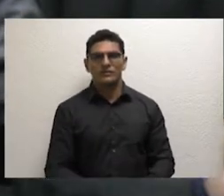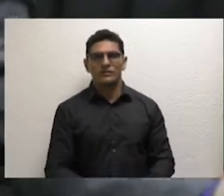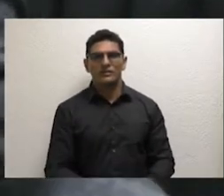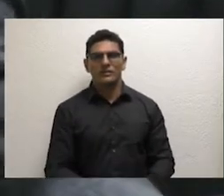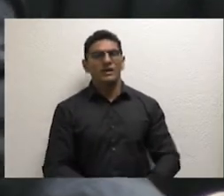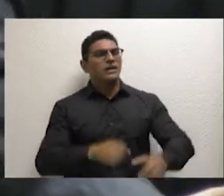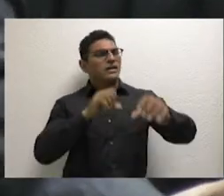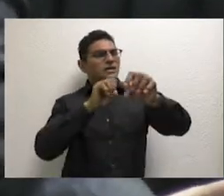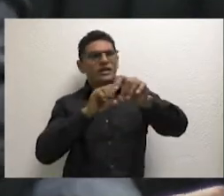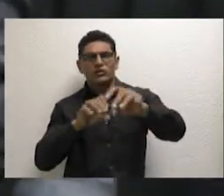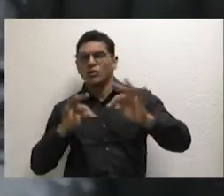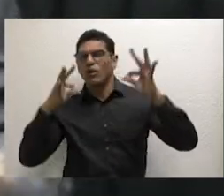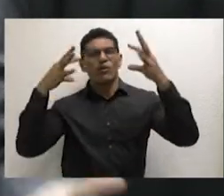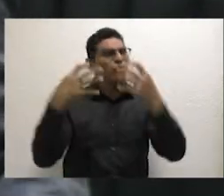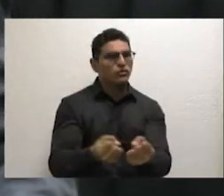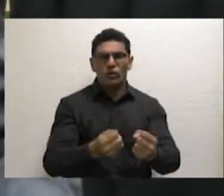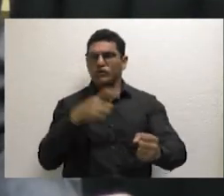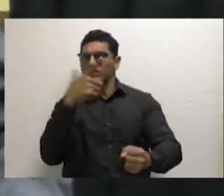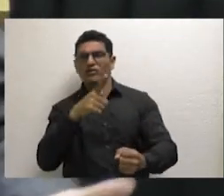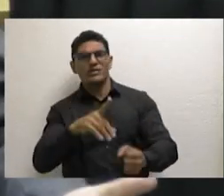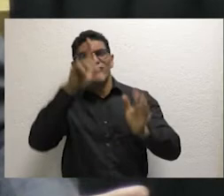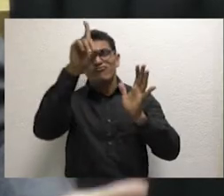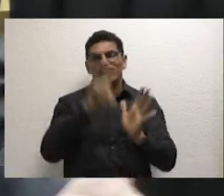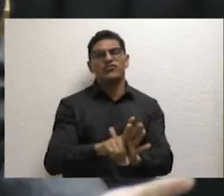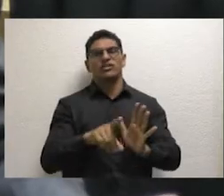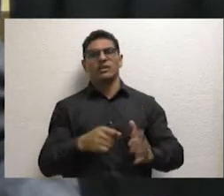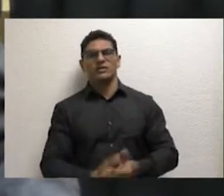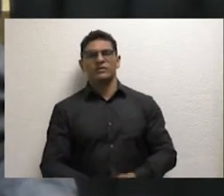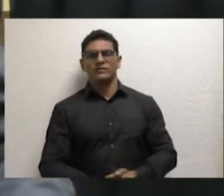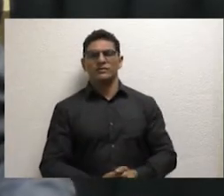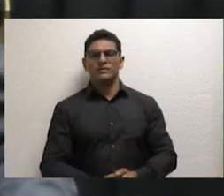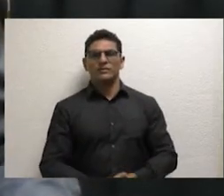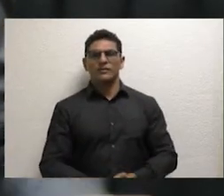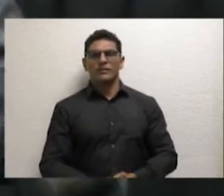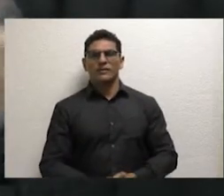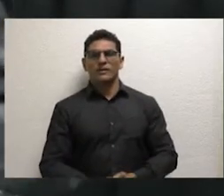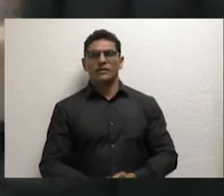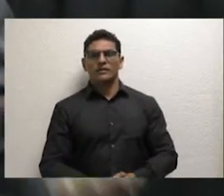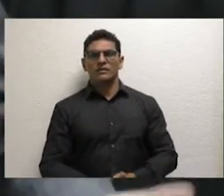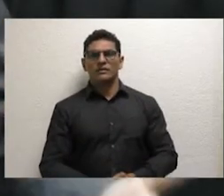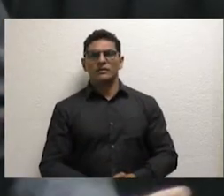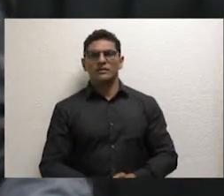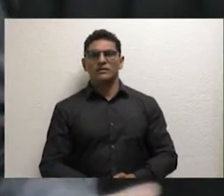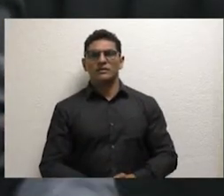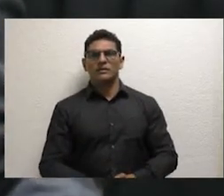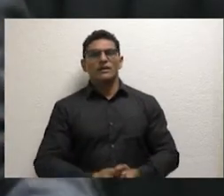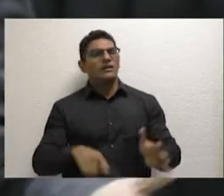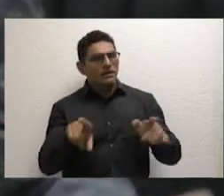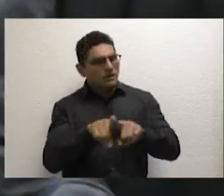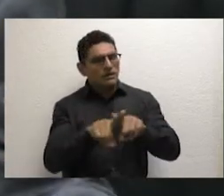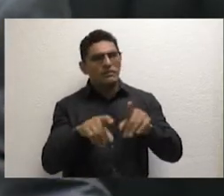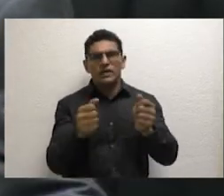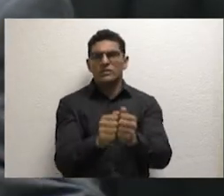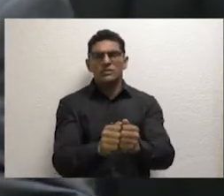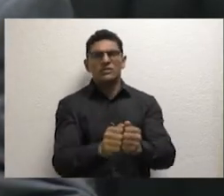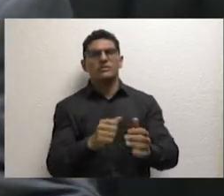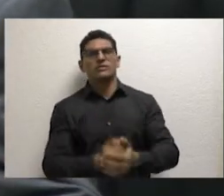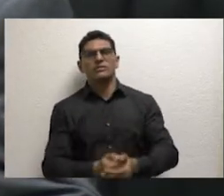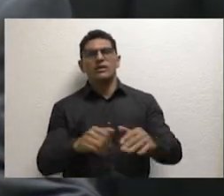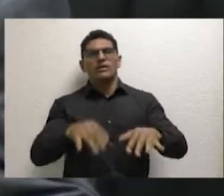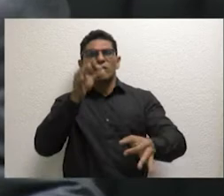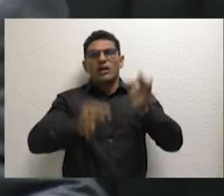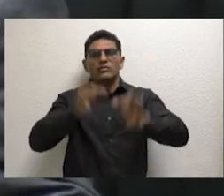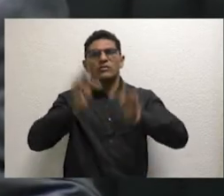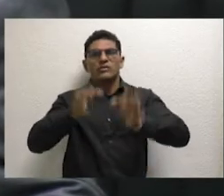todos nós não tem o direito de ter tratado da forma como foi inclusive também junto ao tribunal de justiça